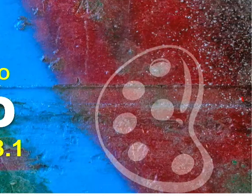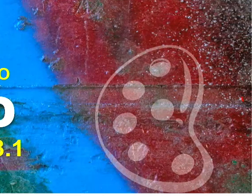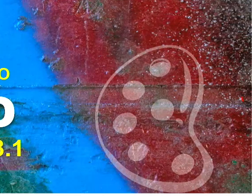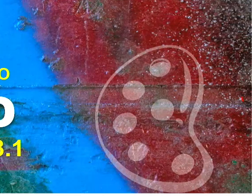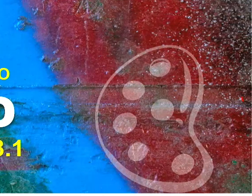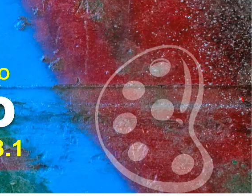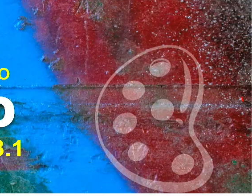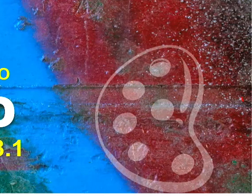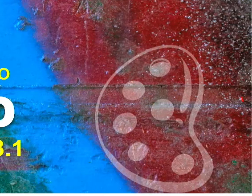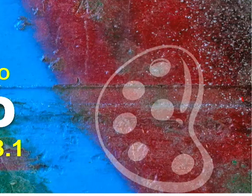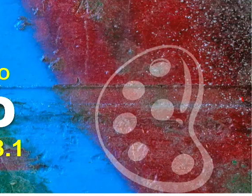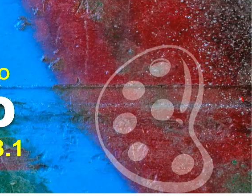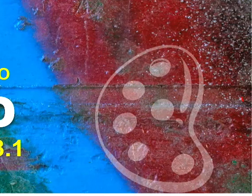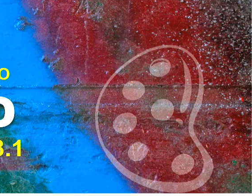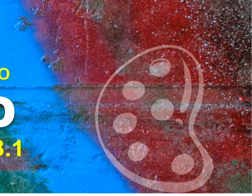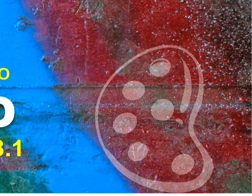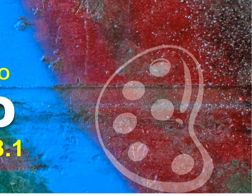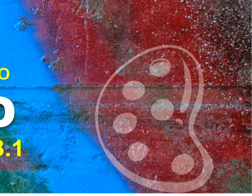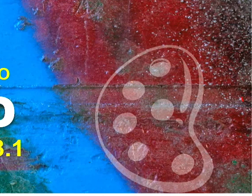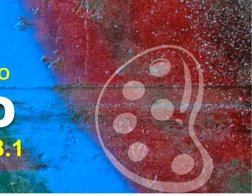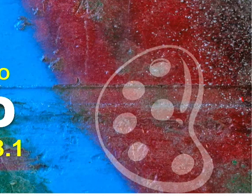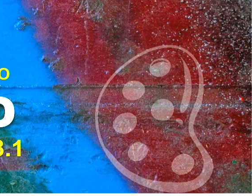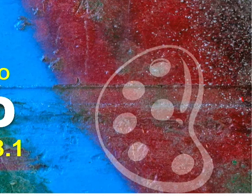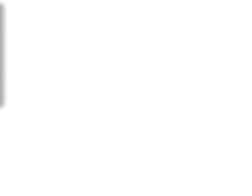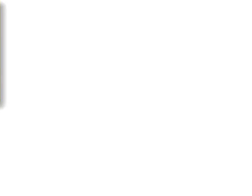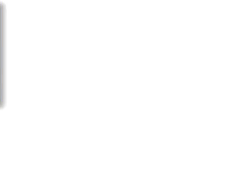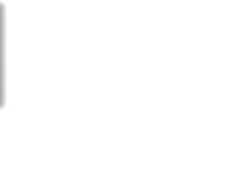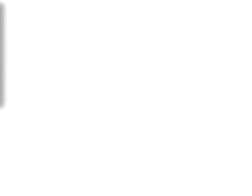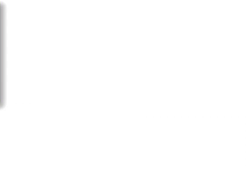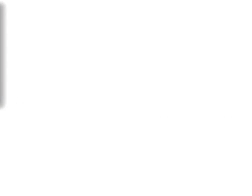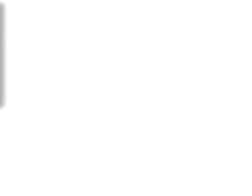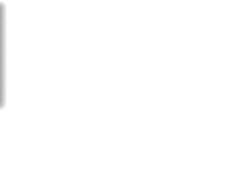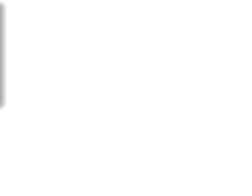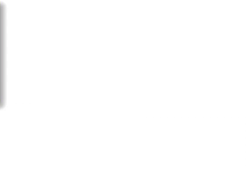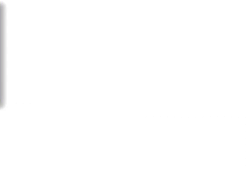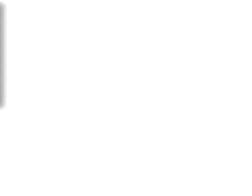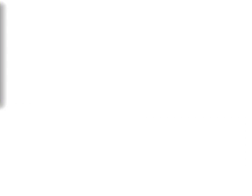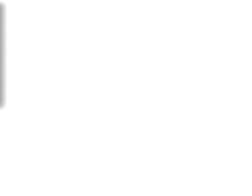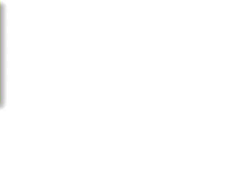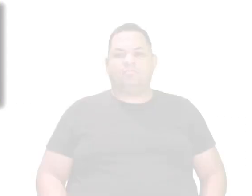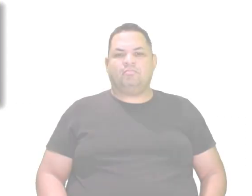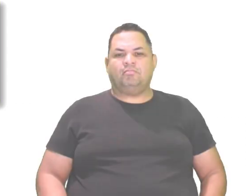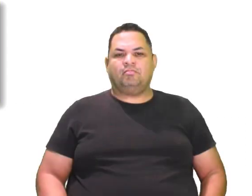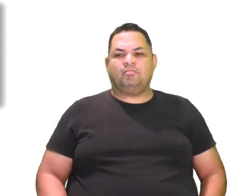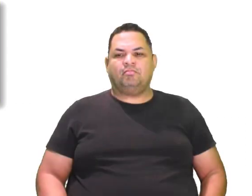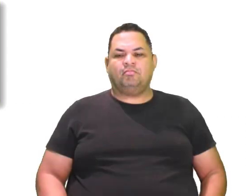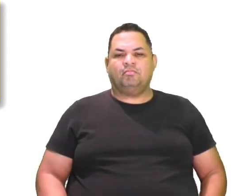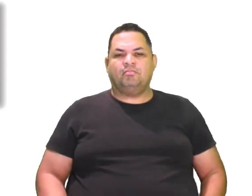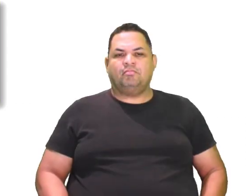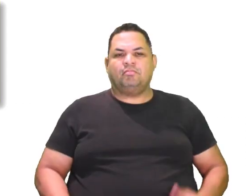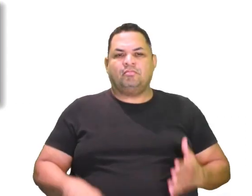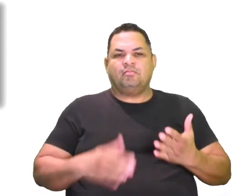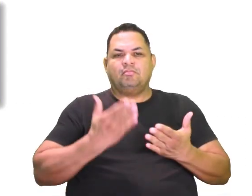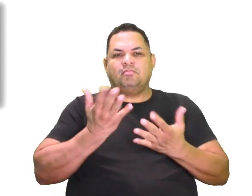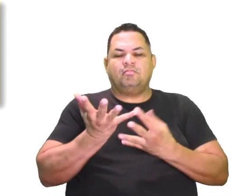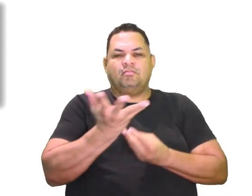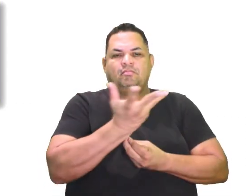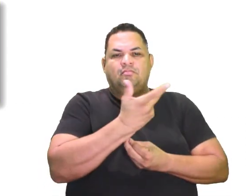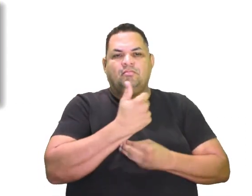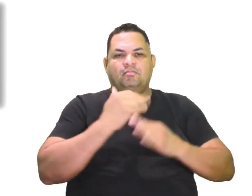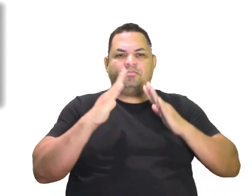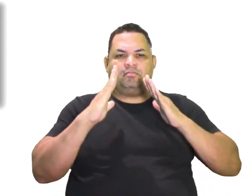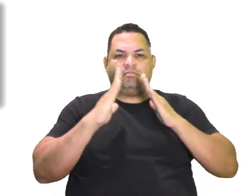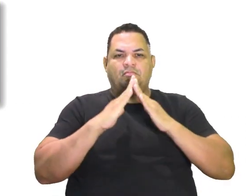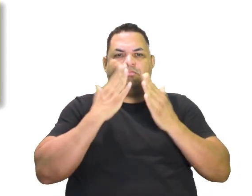vamos ver tudo que a gente vai percorrer na nossa aula de hoje, né? Arte acadêmica francesa